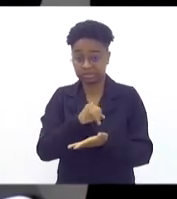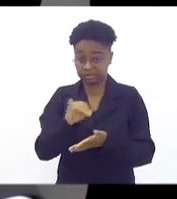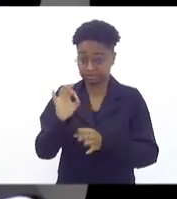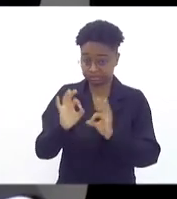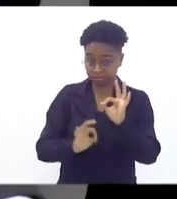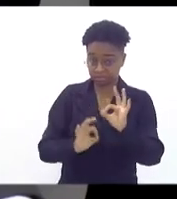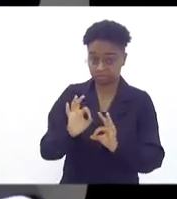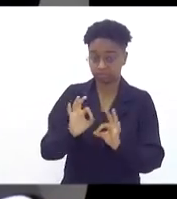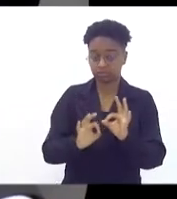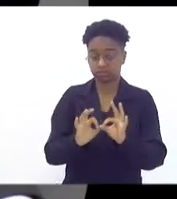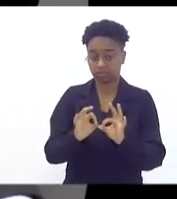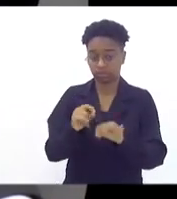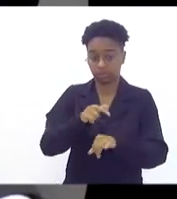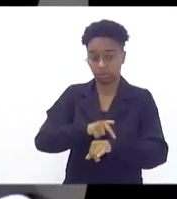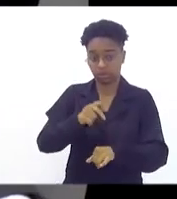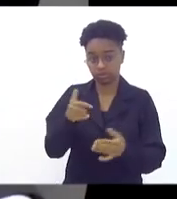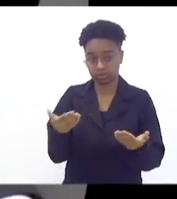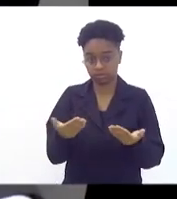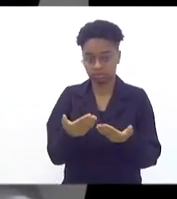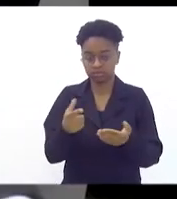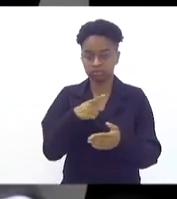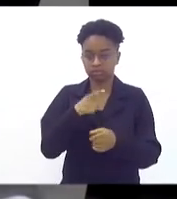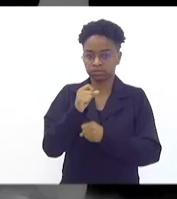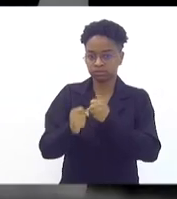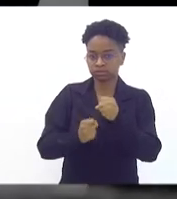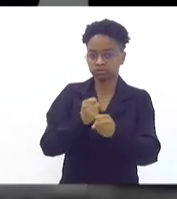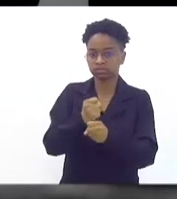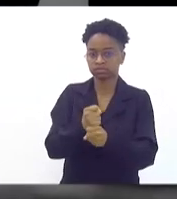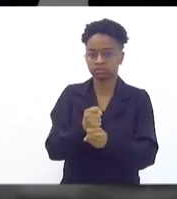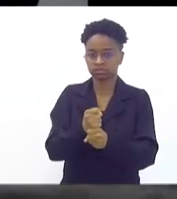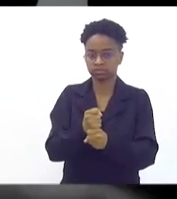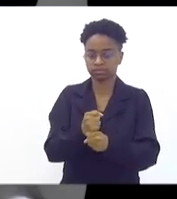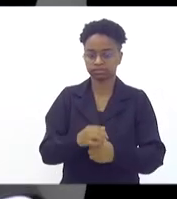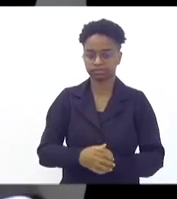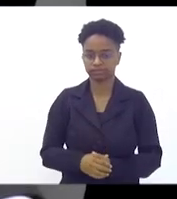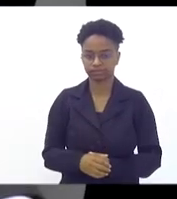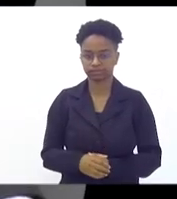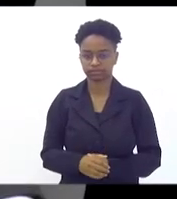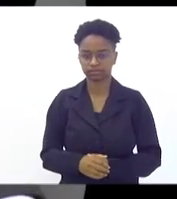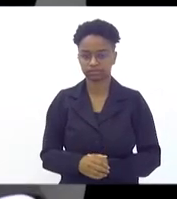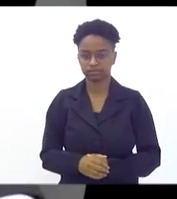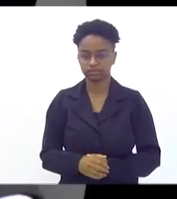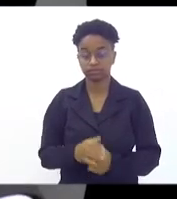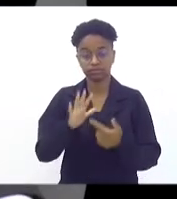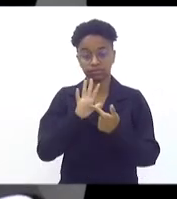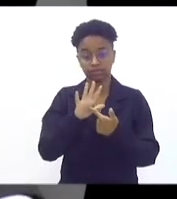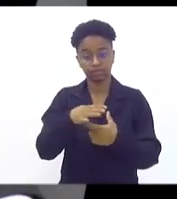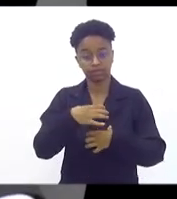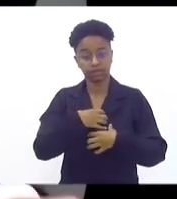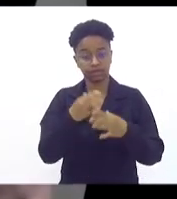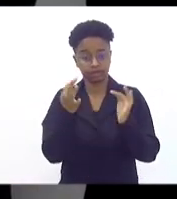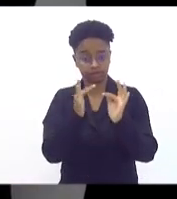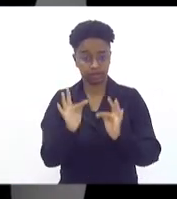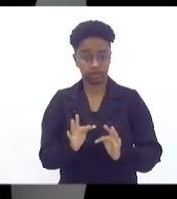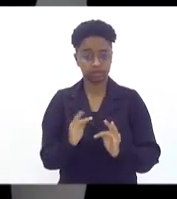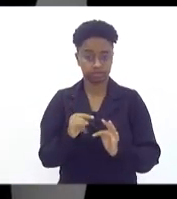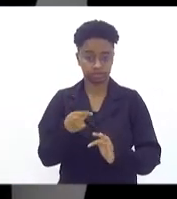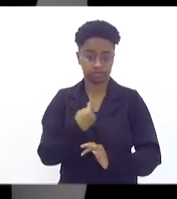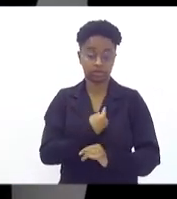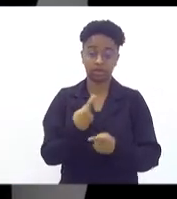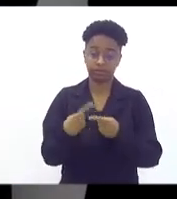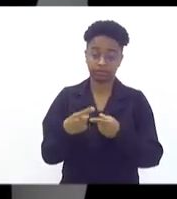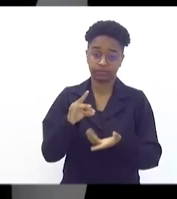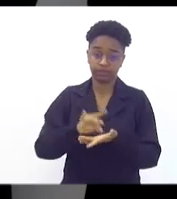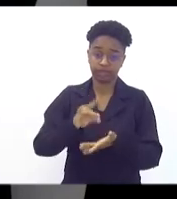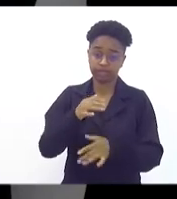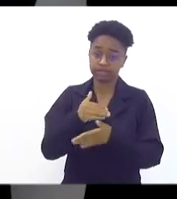preparando para isso para esse momento que a gente vai ter agora ano que vem traz uma satisfação muito grande para gente porque realmente a